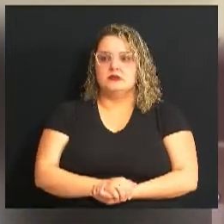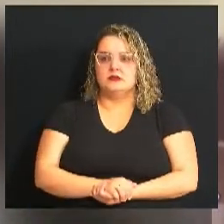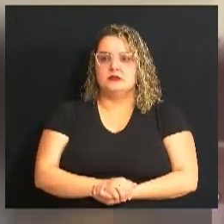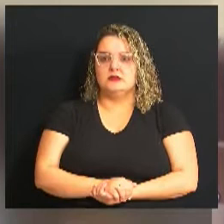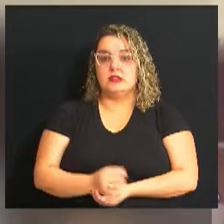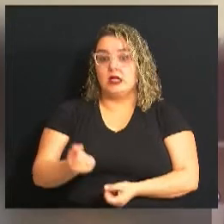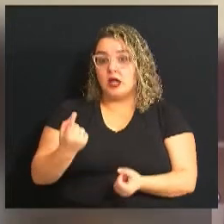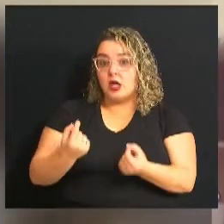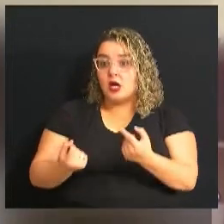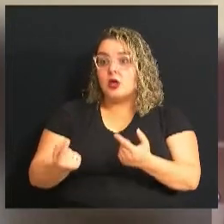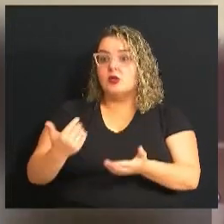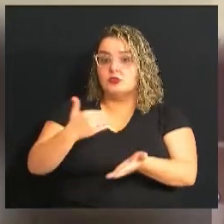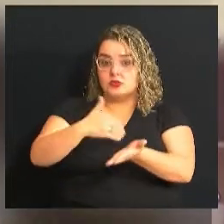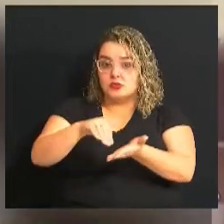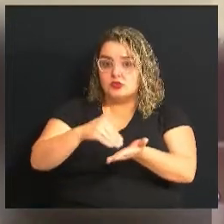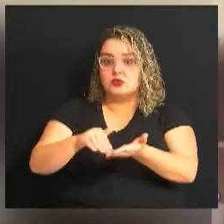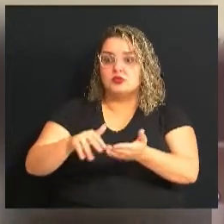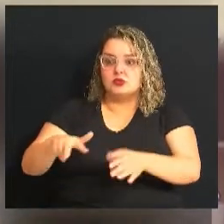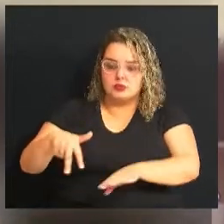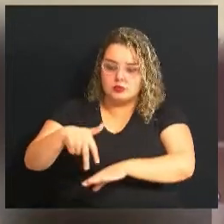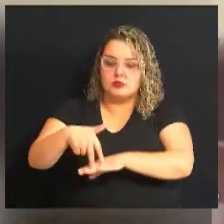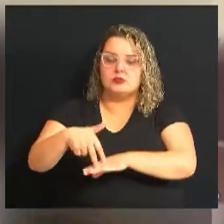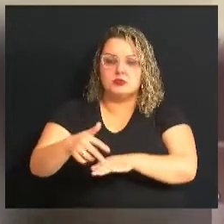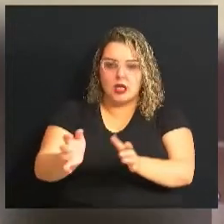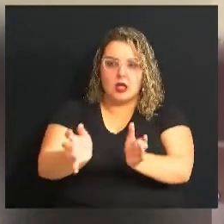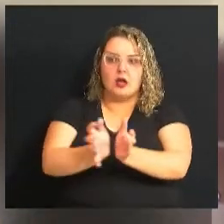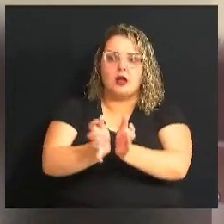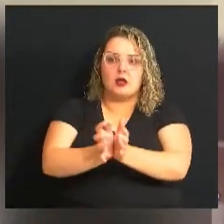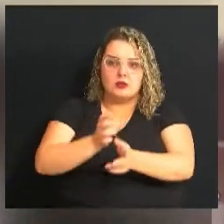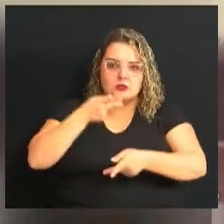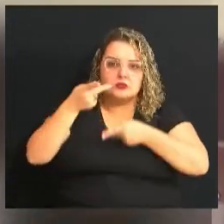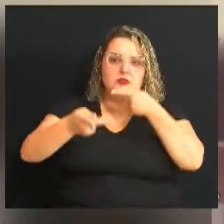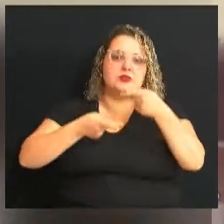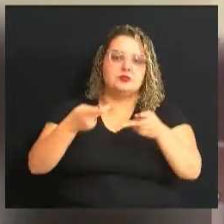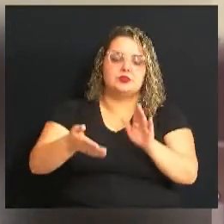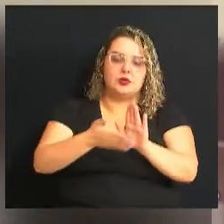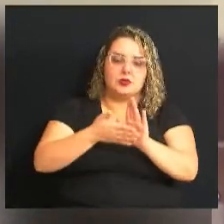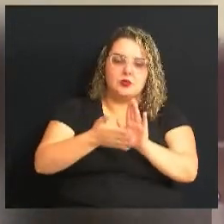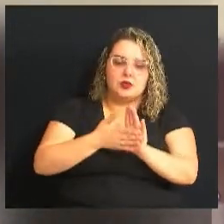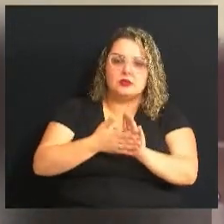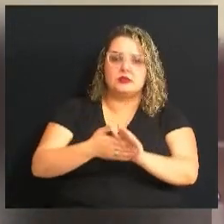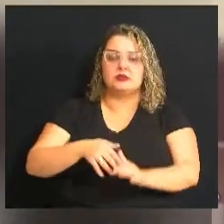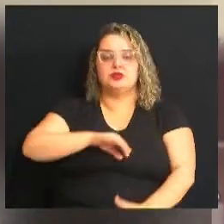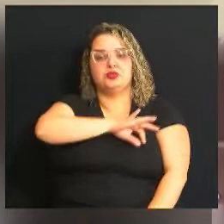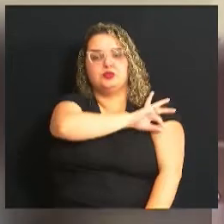secretários que apareceram na comissão, falaram sobre as propostas da prefeitura, mas